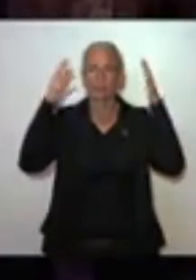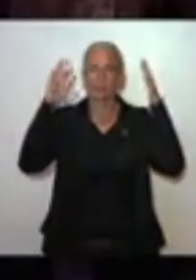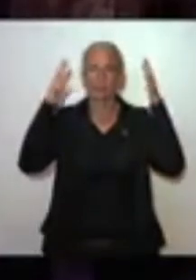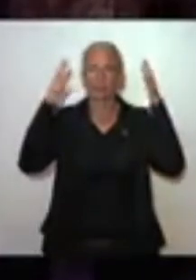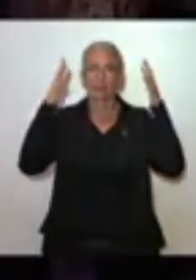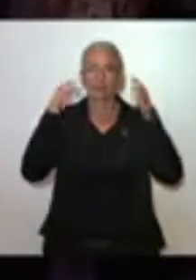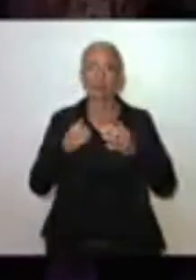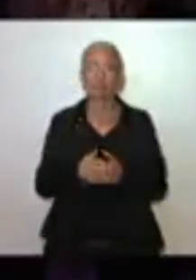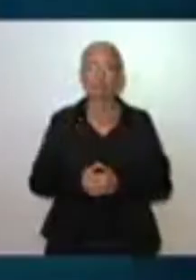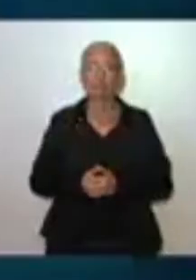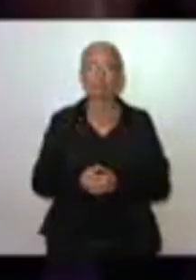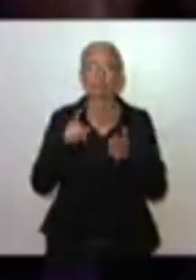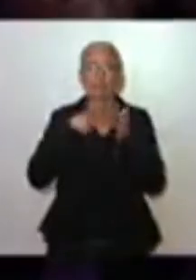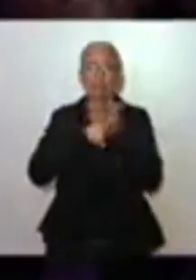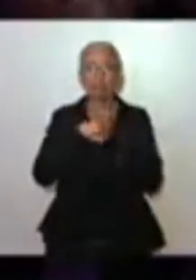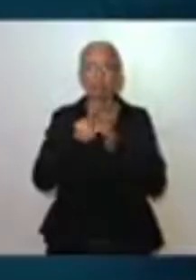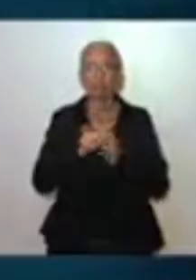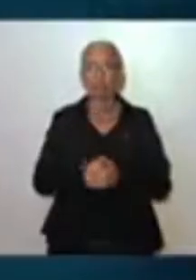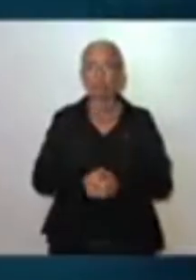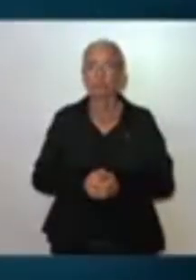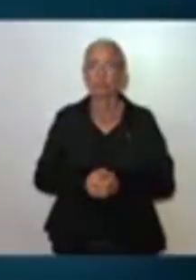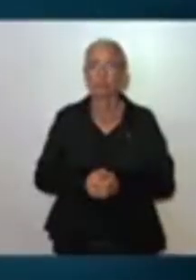Vamos à pergunta